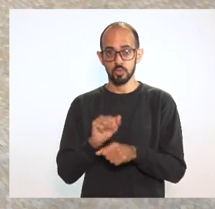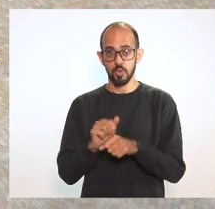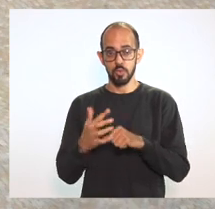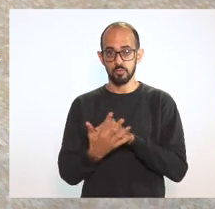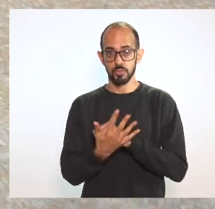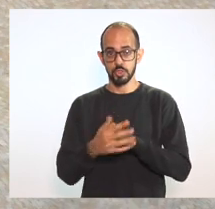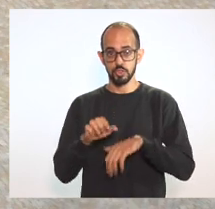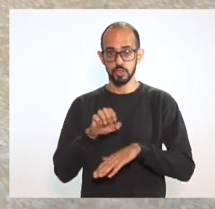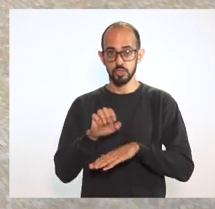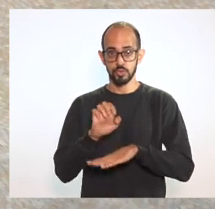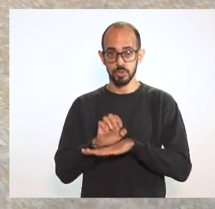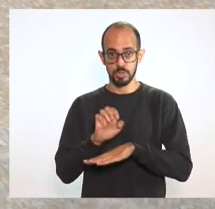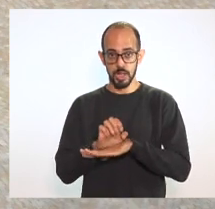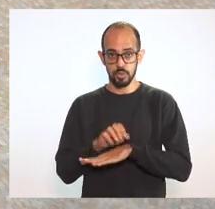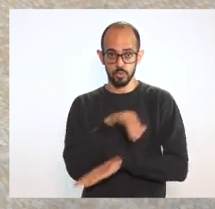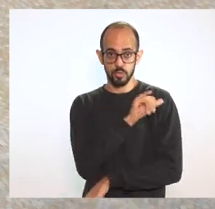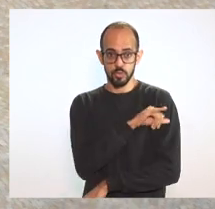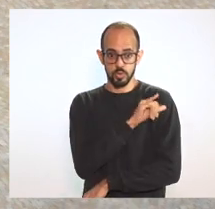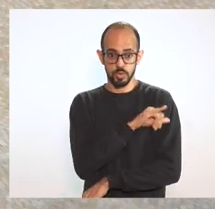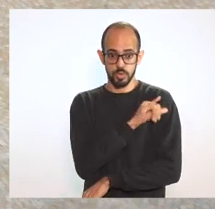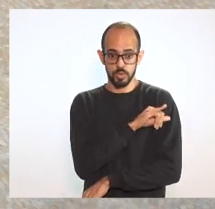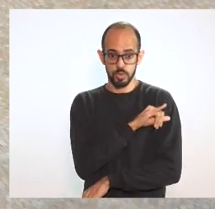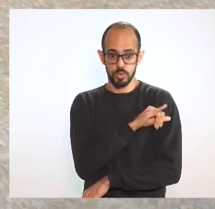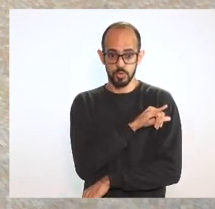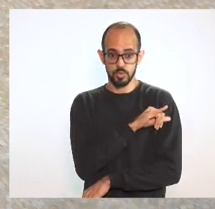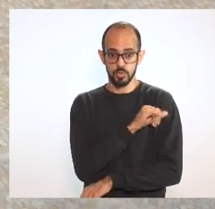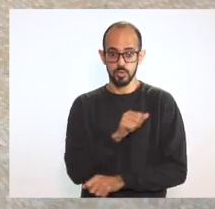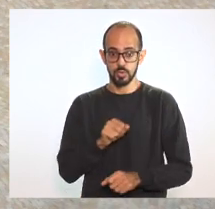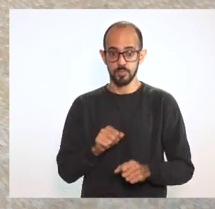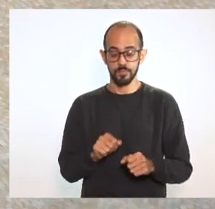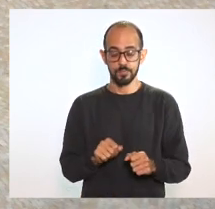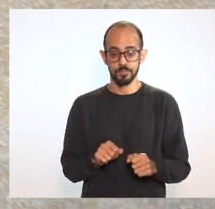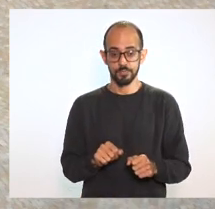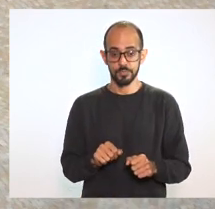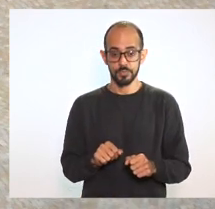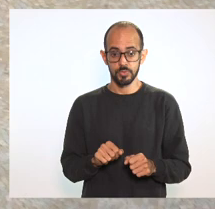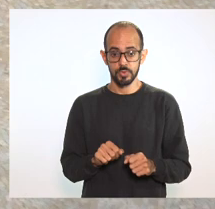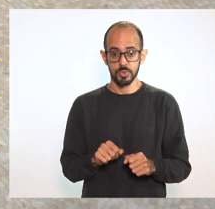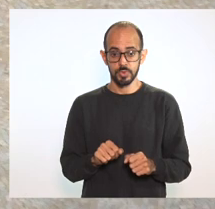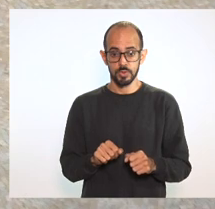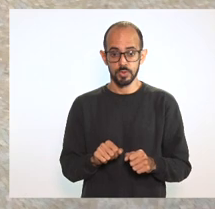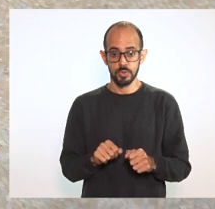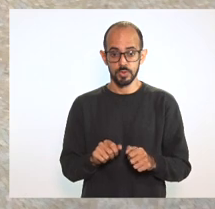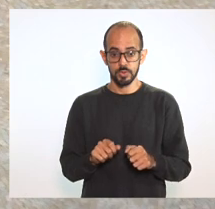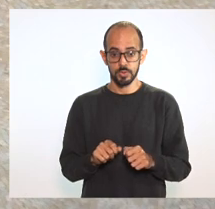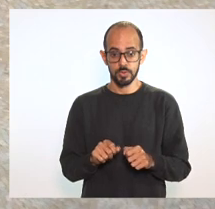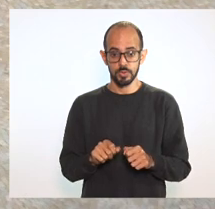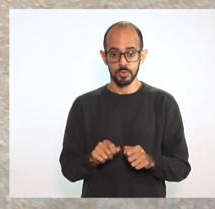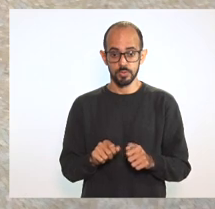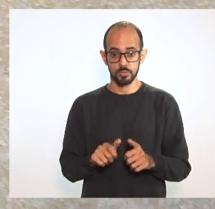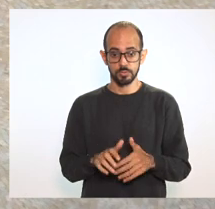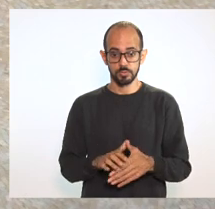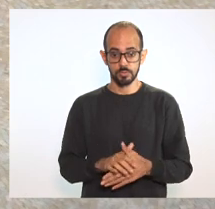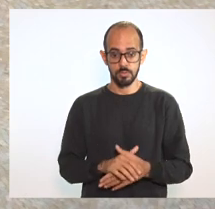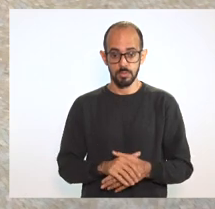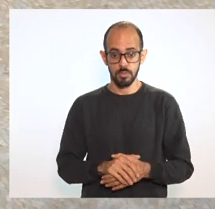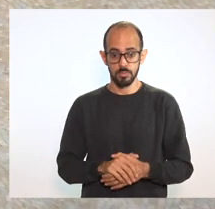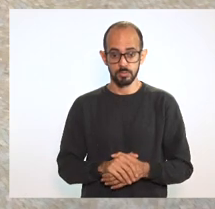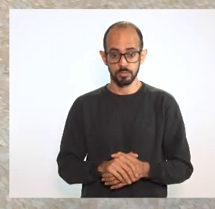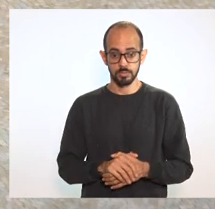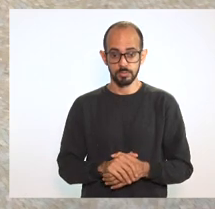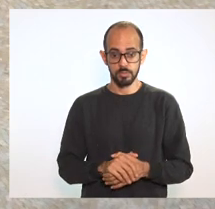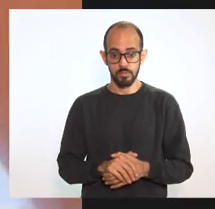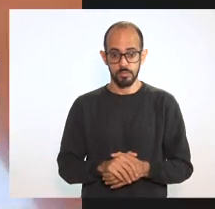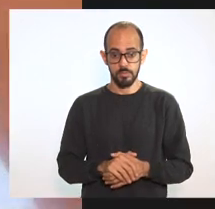do Rio de Janeiro, na forma que especifique dá providências. Não tem nada a ver. Nada a ver.